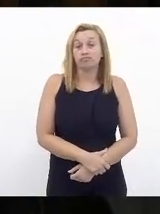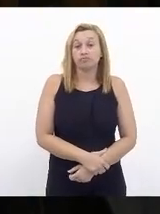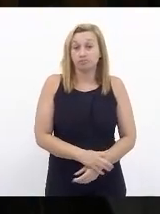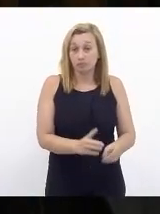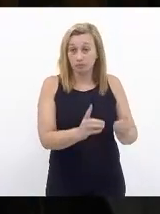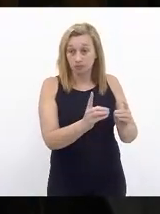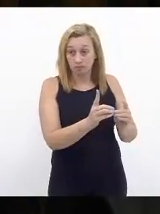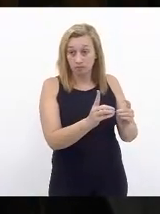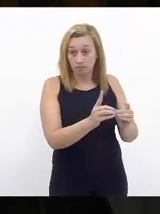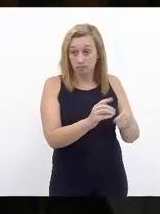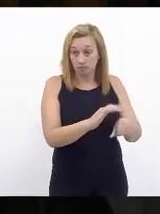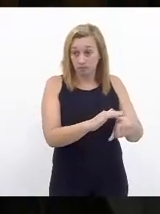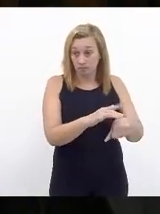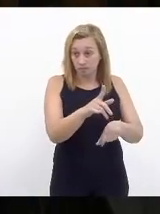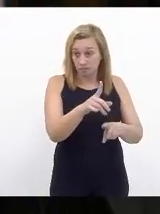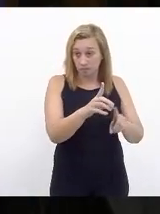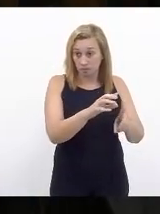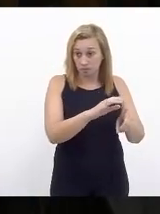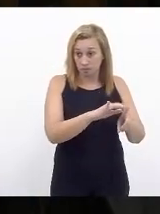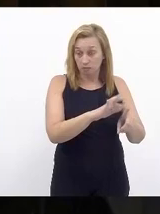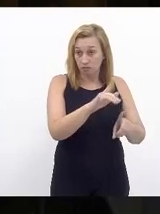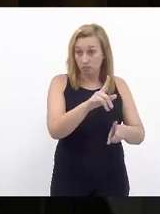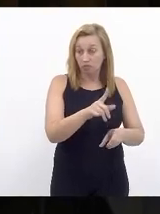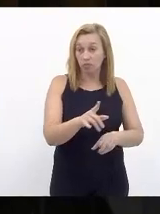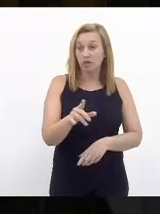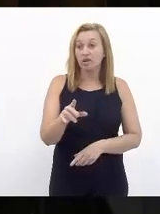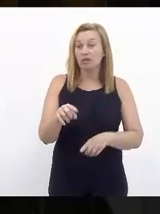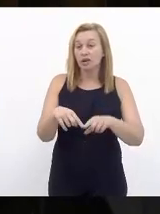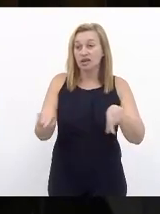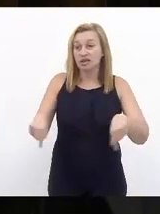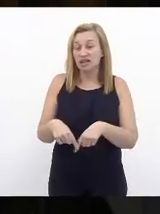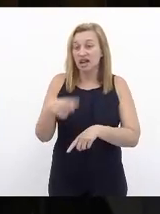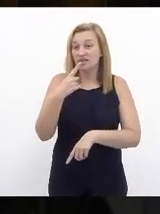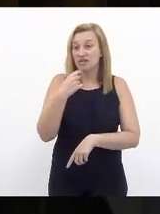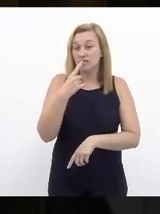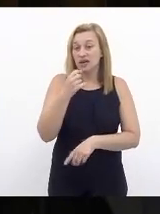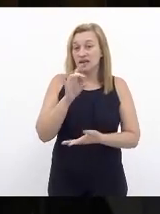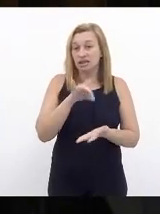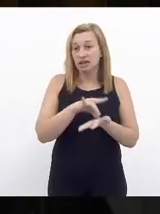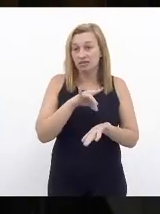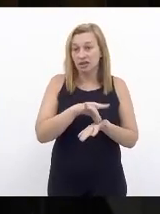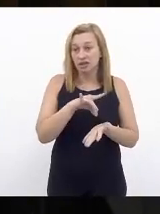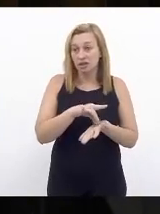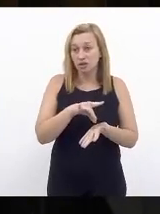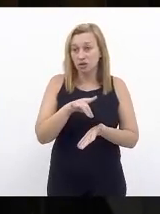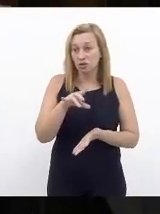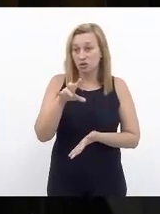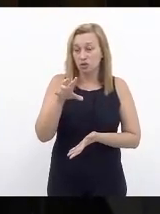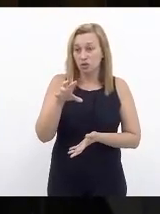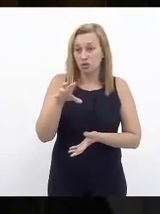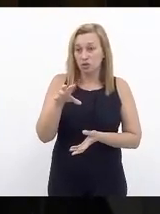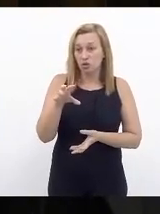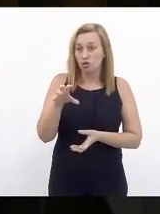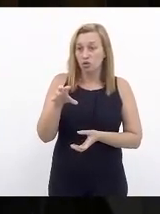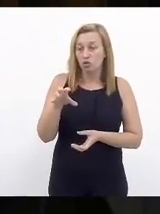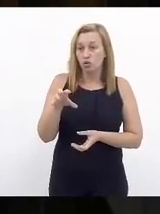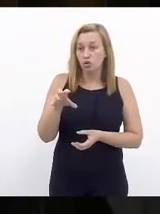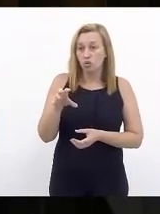pacientes. A sala, o que era para ser a sala vermelha, na verdade são escombros,